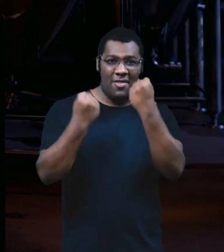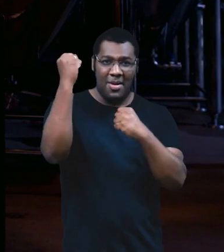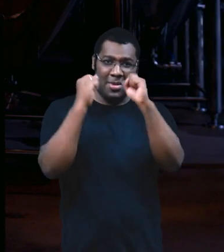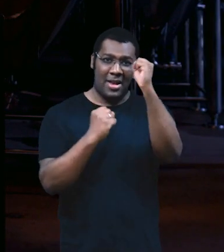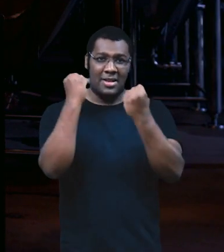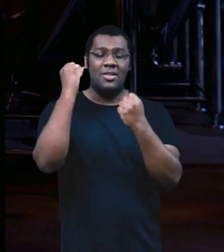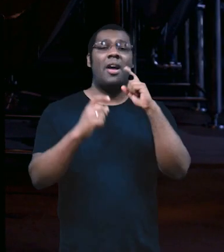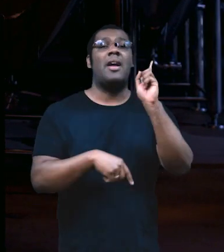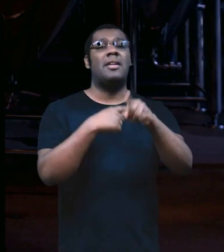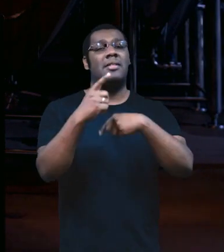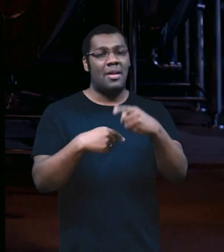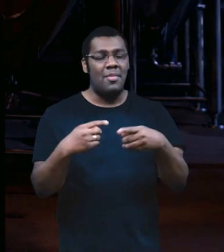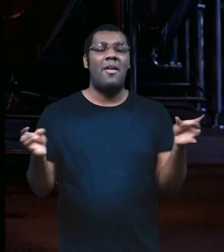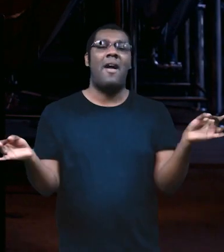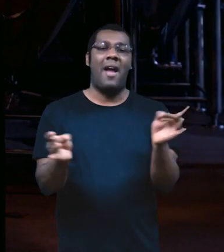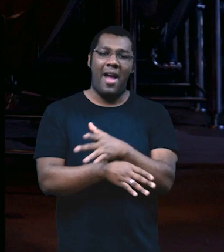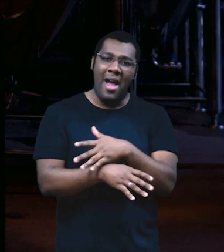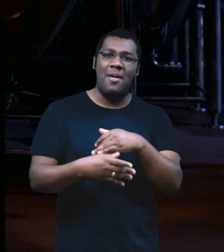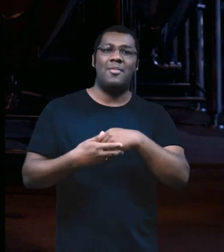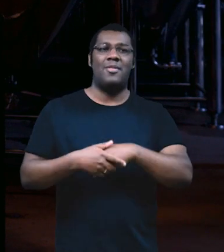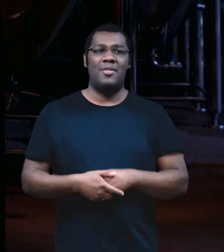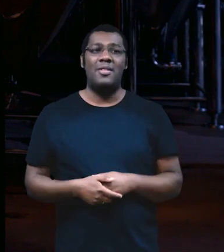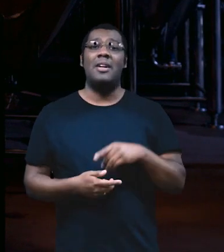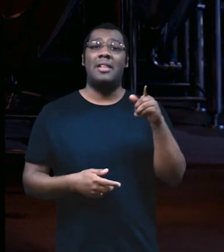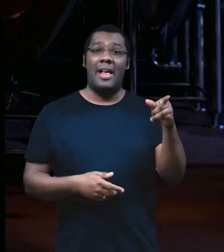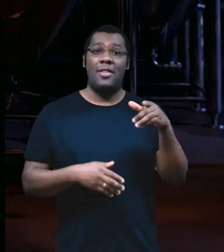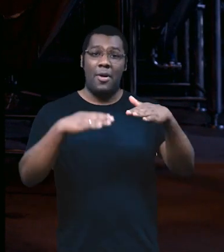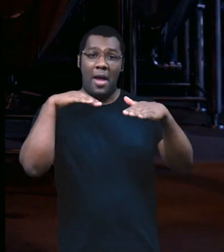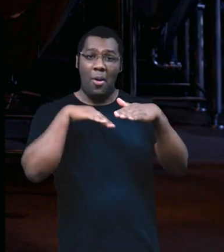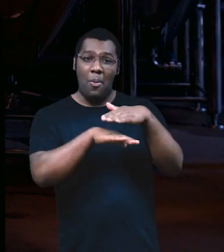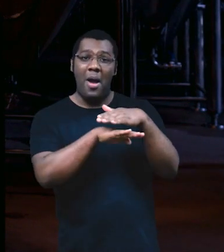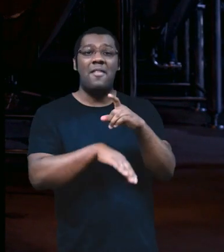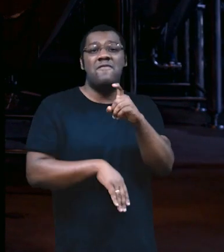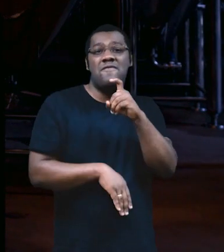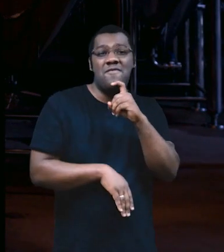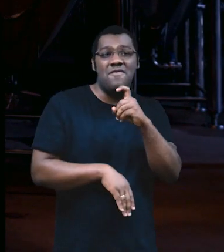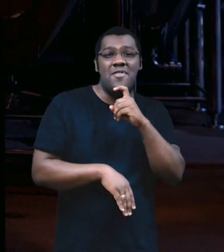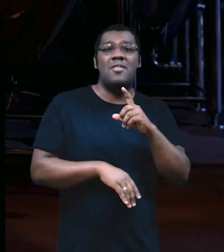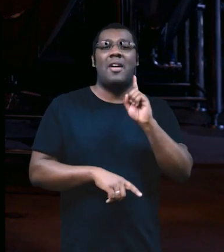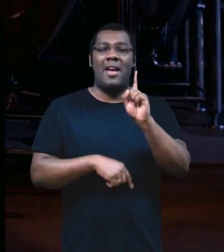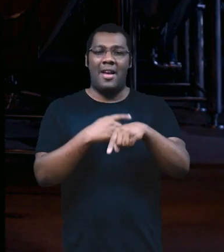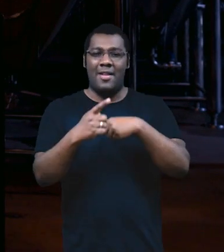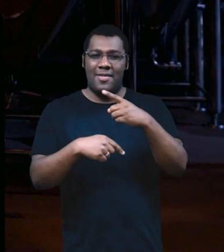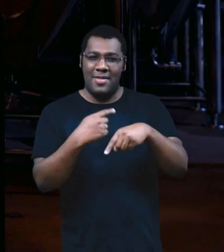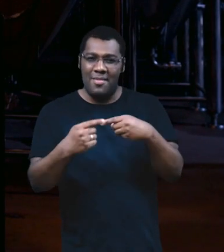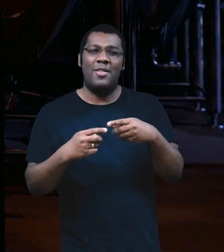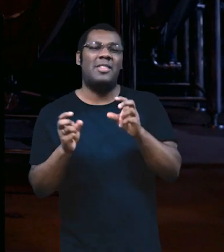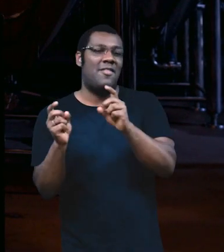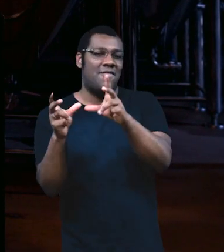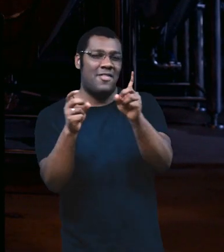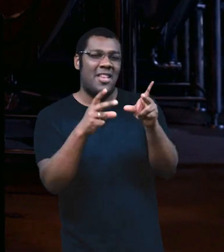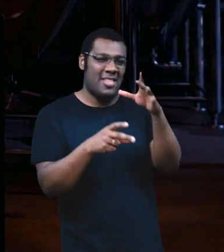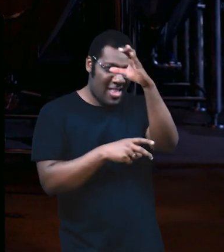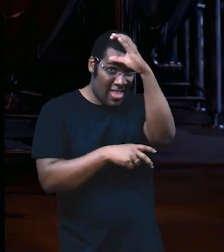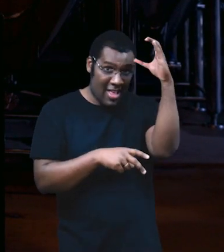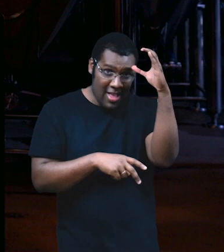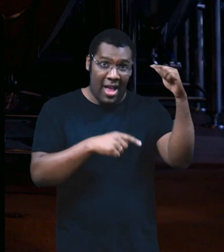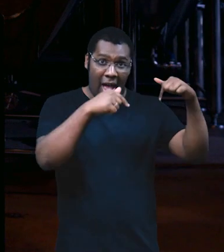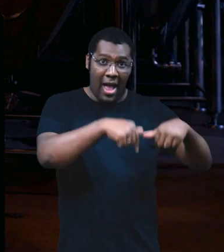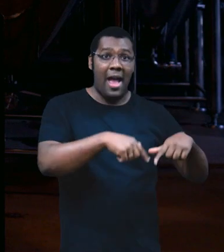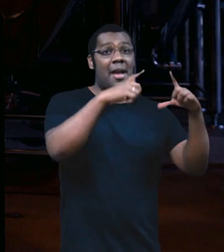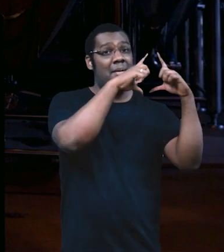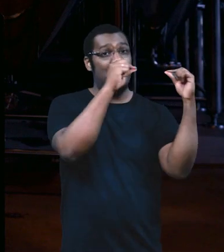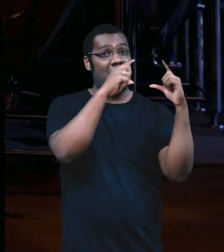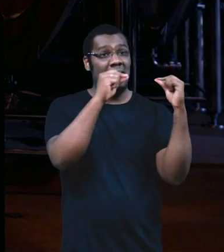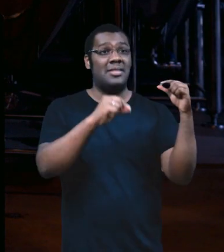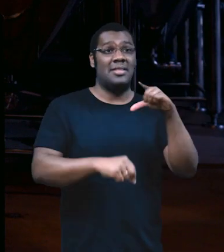ela é envasada, vem direto para a nossa câmara fria que está aqui do lado, onde a gente vai servir os chopps direto para o cliente. Aqui em Brasília a gente tem